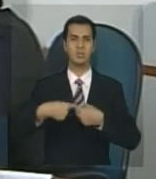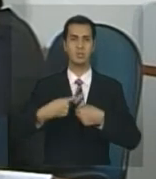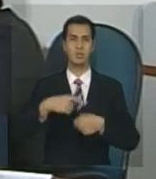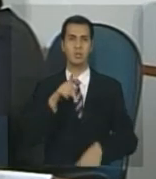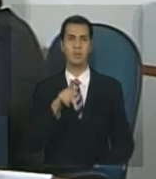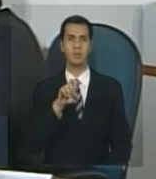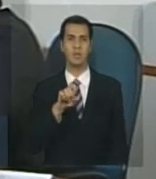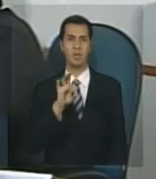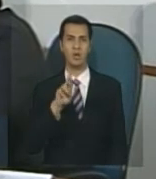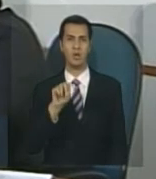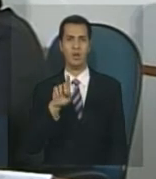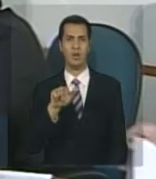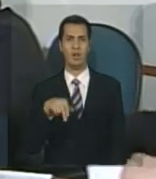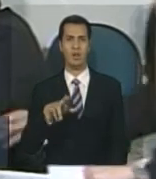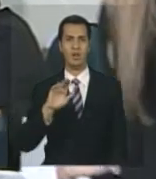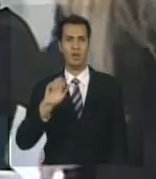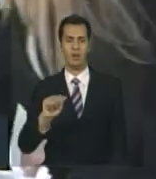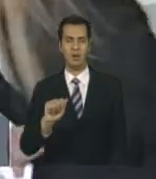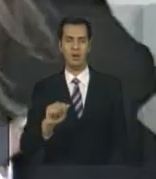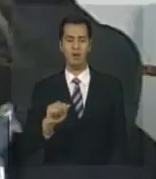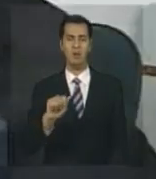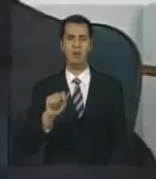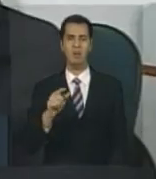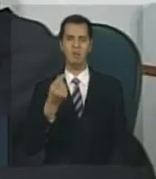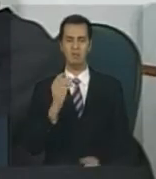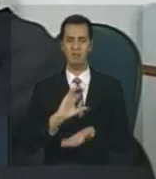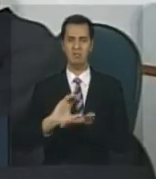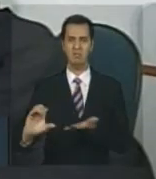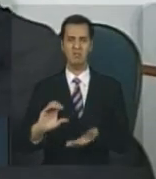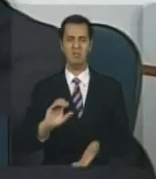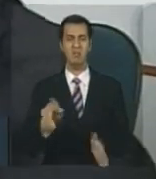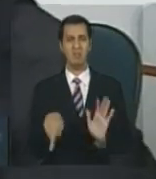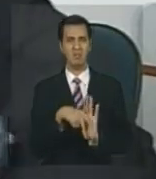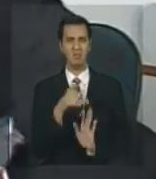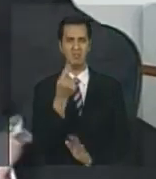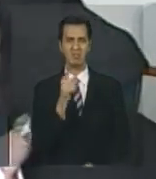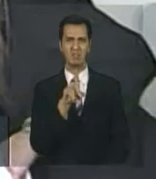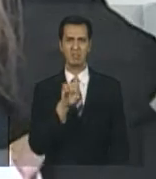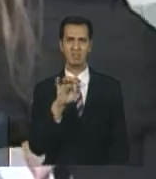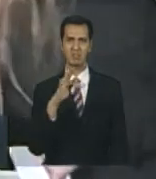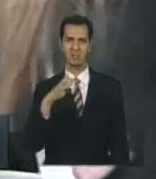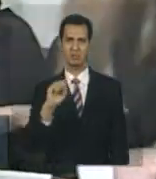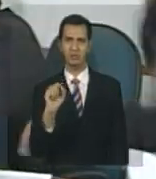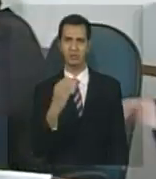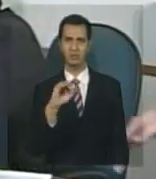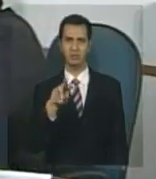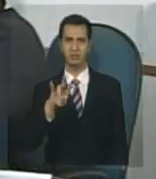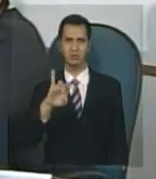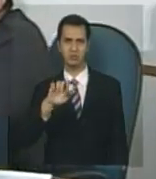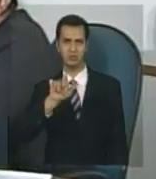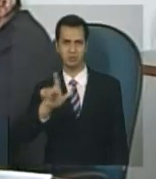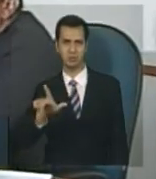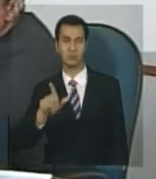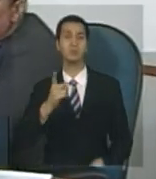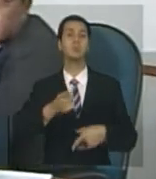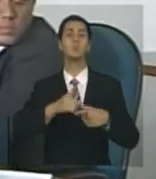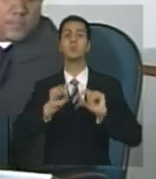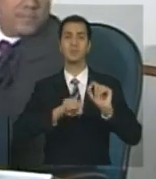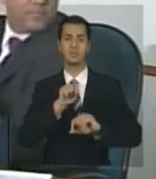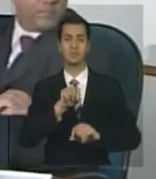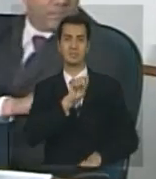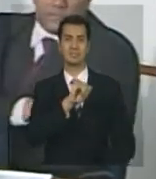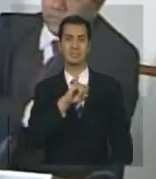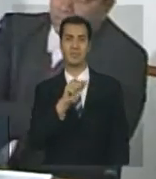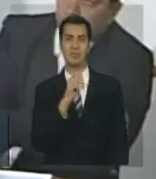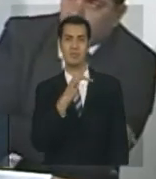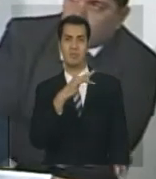Petrolina, recursos da Defesa Civil, e isso é porque o dado que foi coletado no CIAF, ele